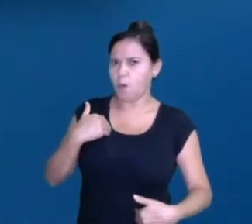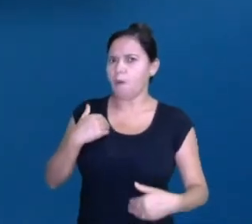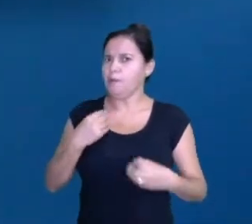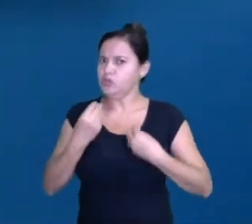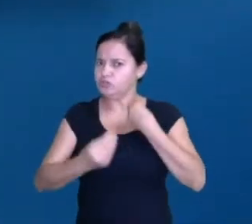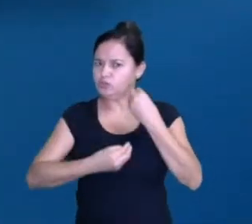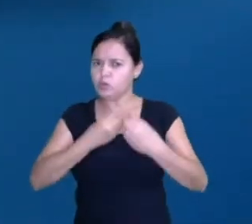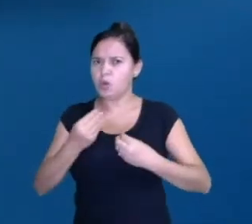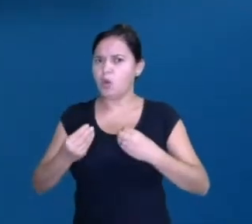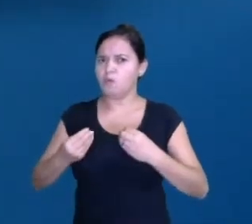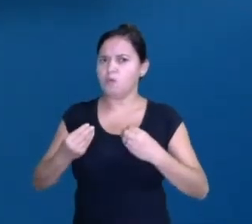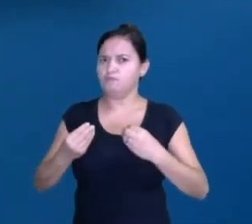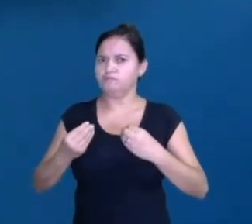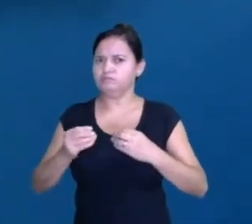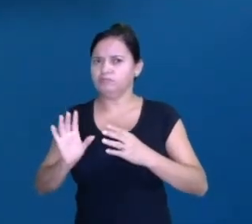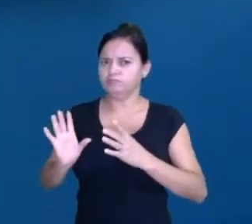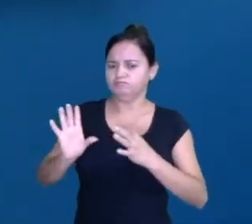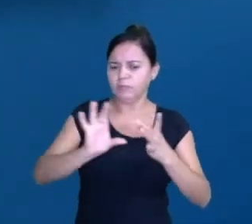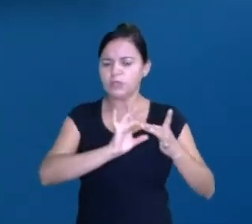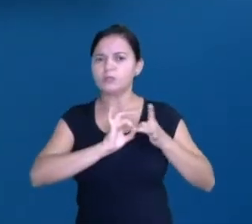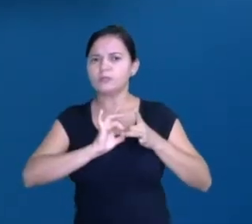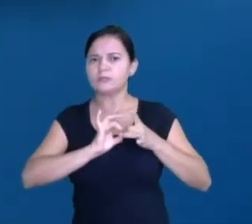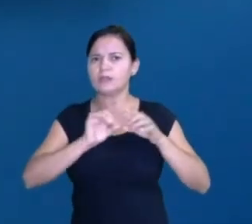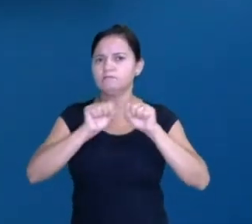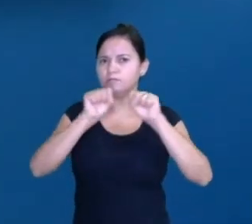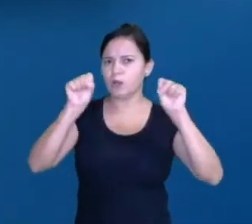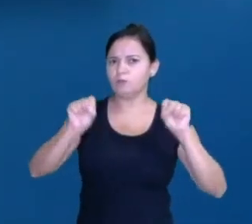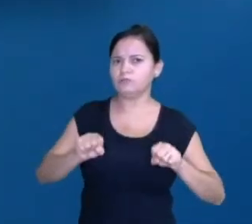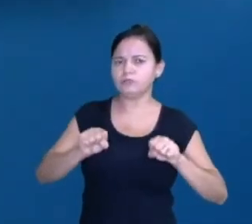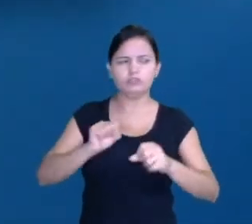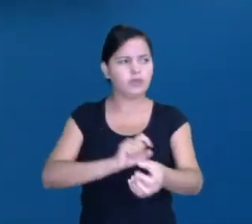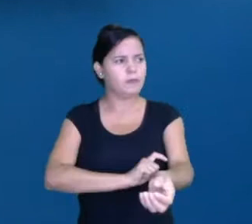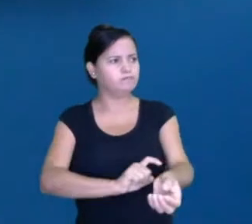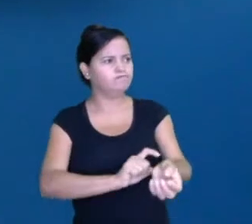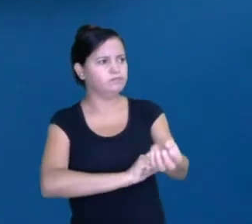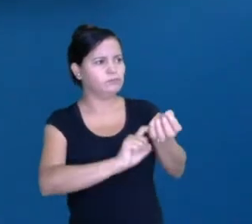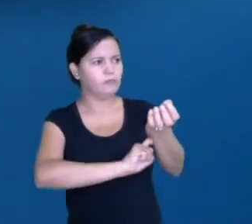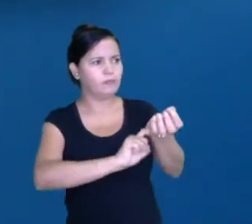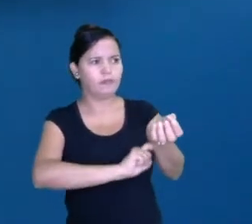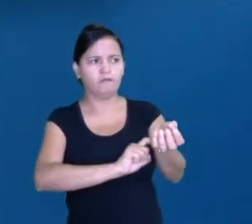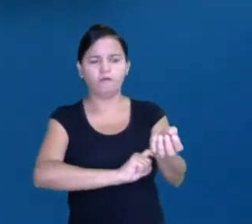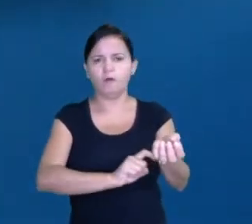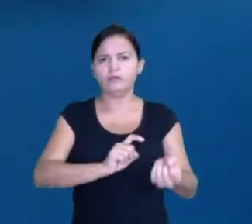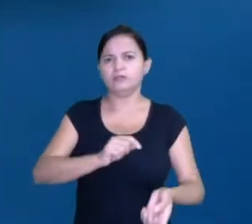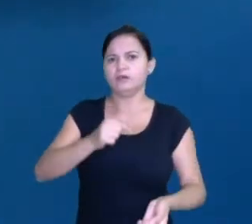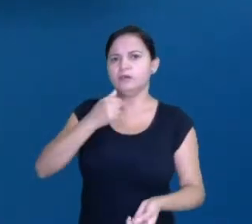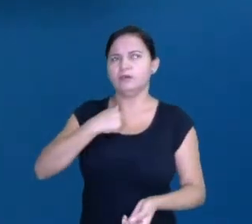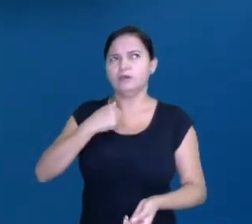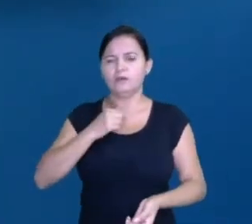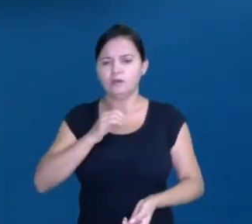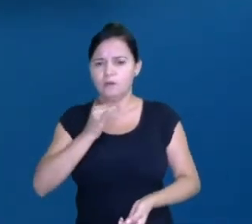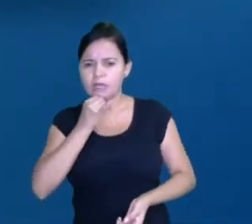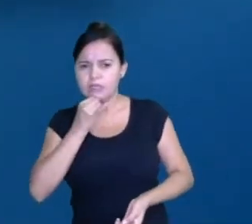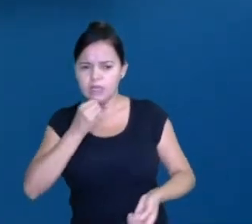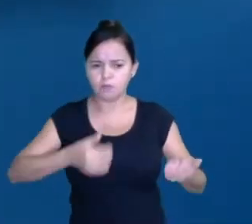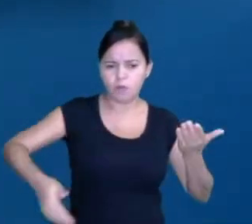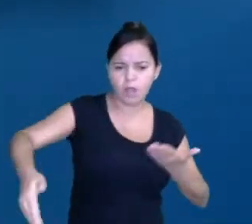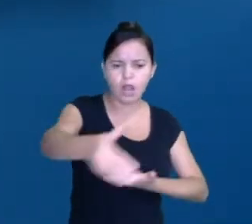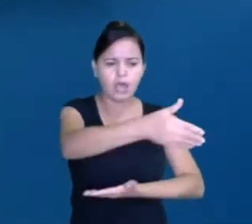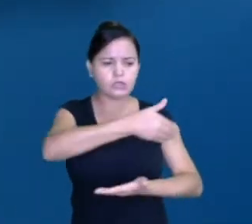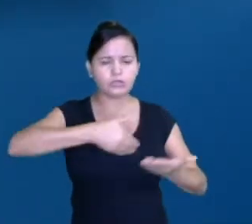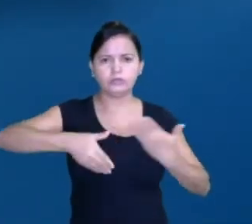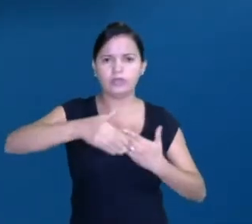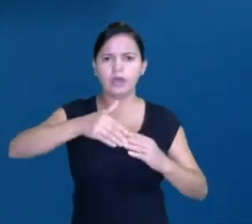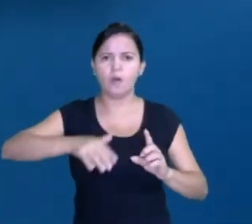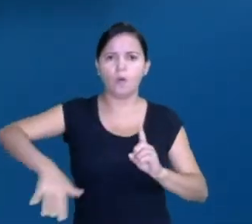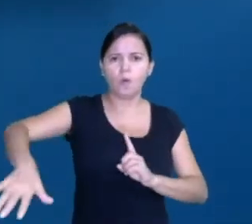associar o sistema nervoso. Por quê? Porque quando eu falo de responder ao ambiente, se relacionar com o ambiente,